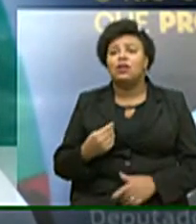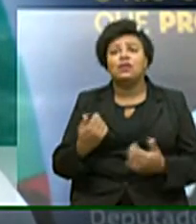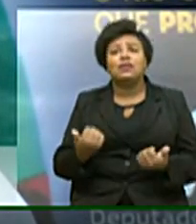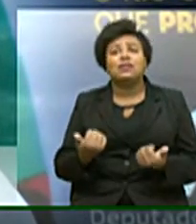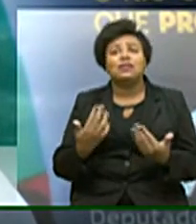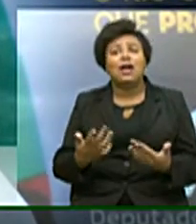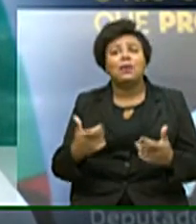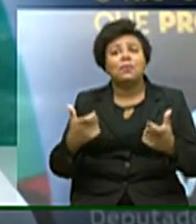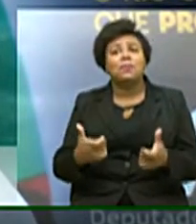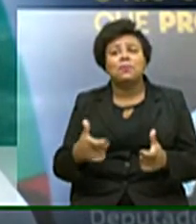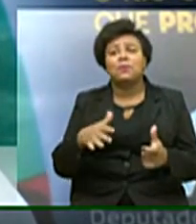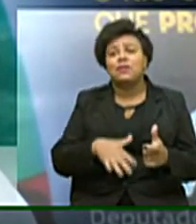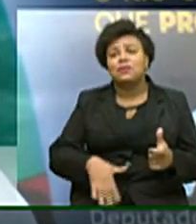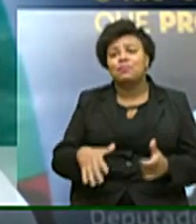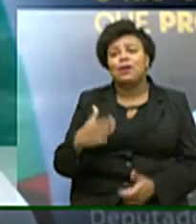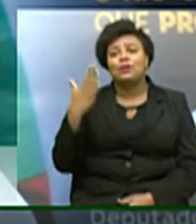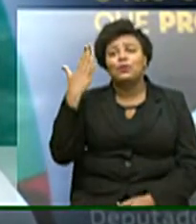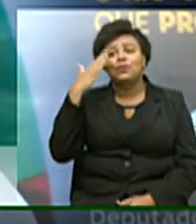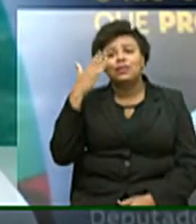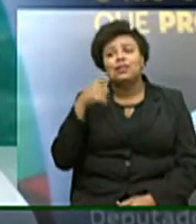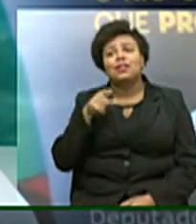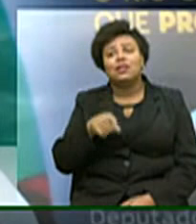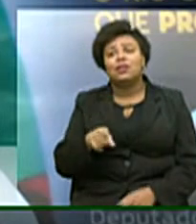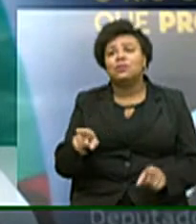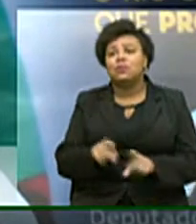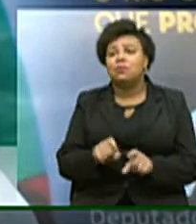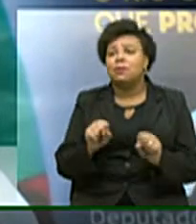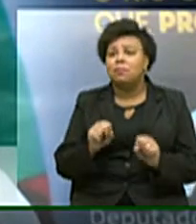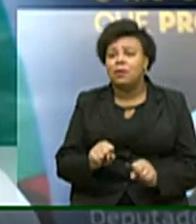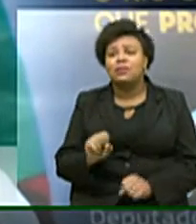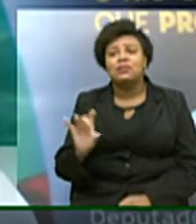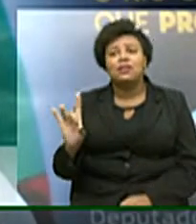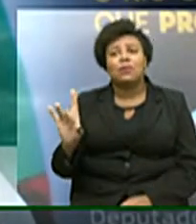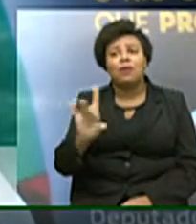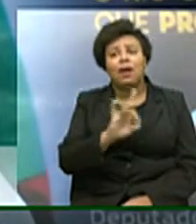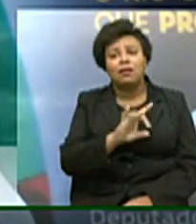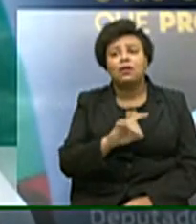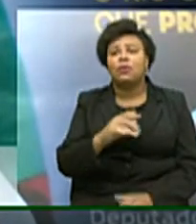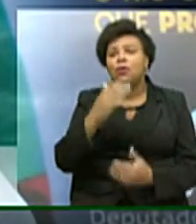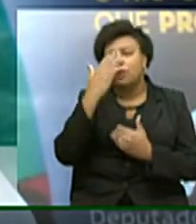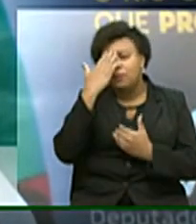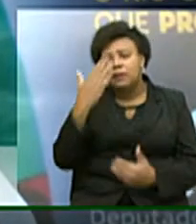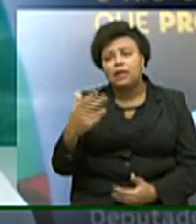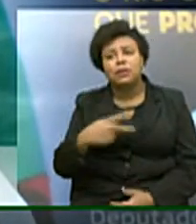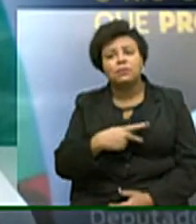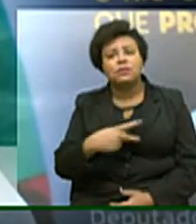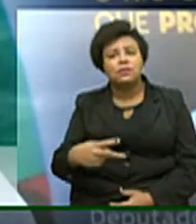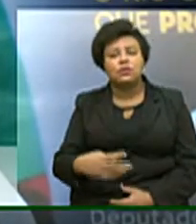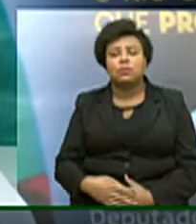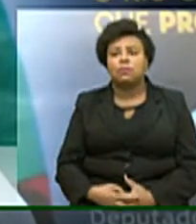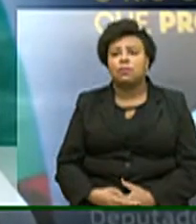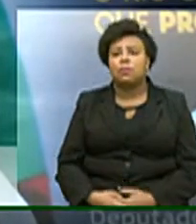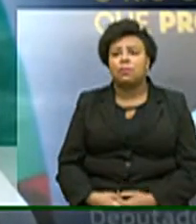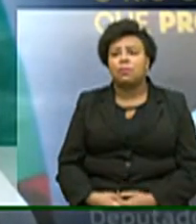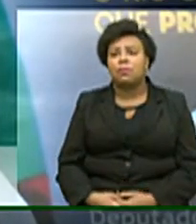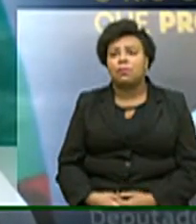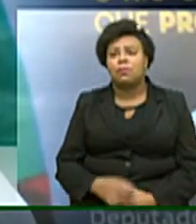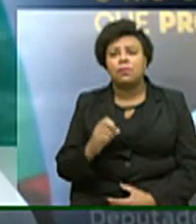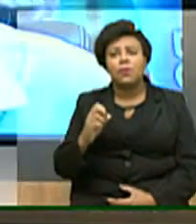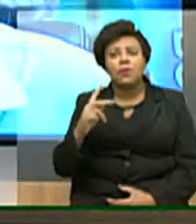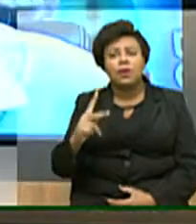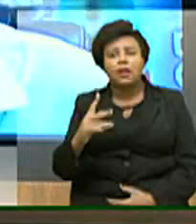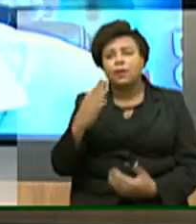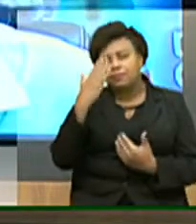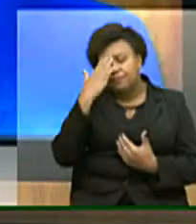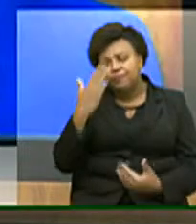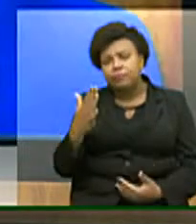para elas e entender que isso também pode ser com cada um de nós. Obrigado, senhor presidente. Ok, obrigado,